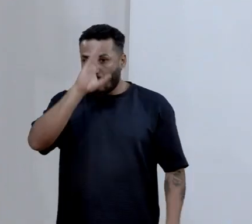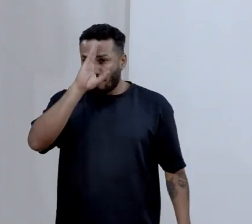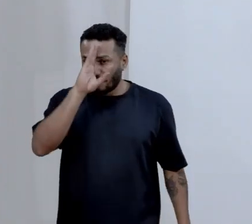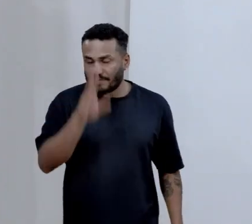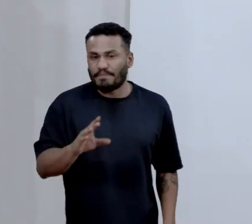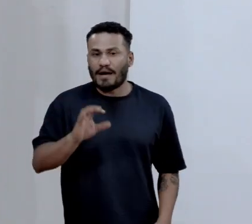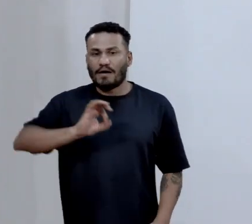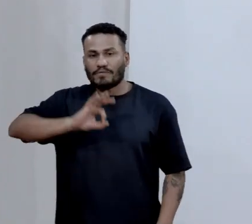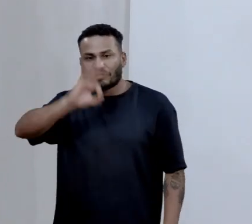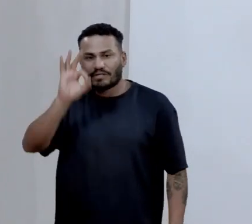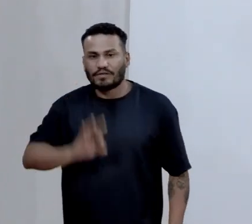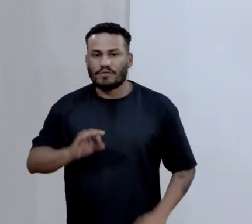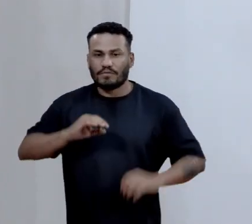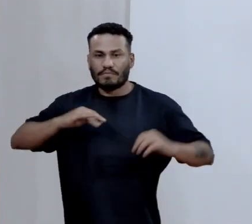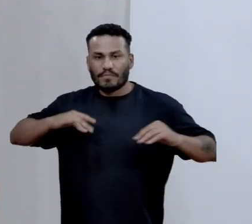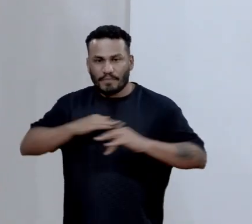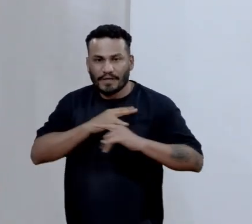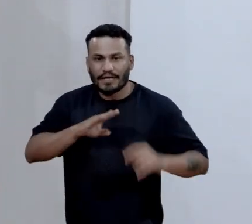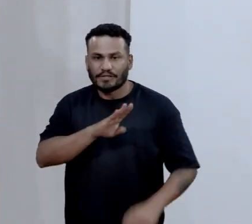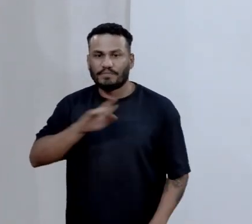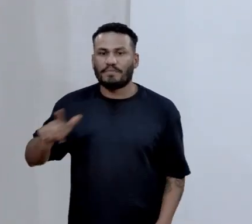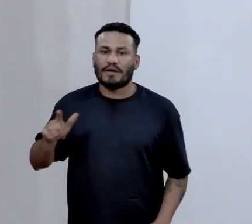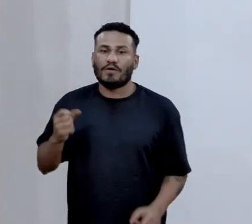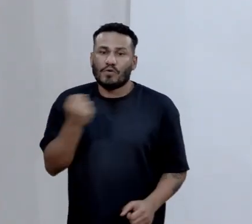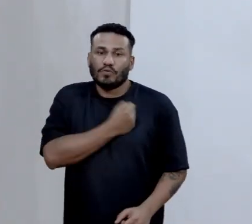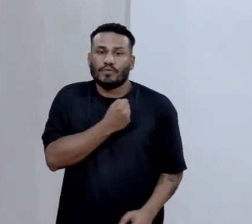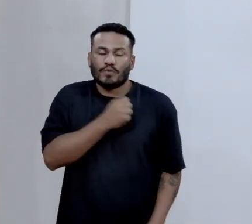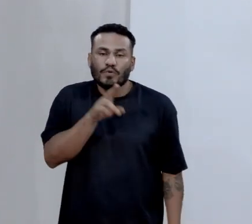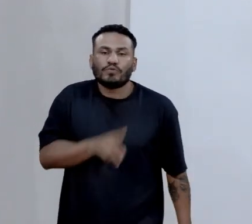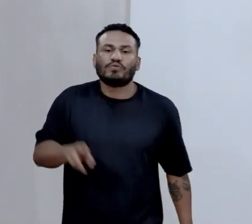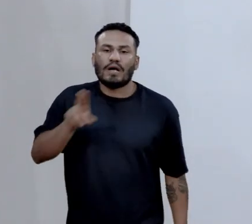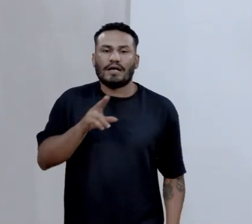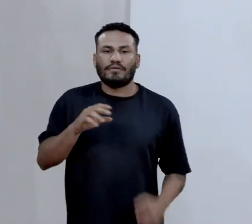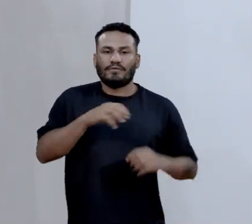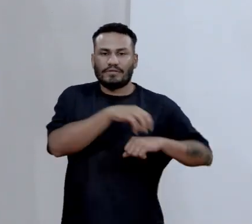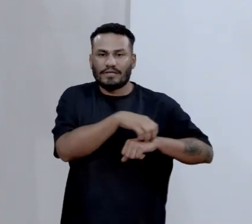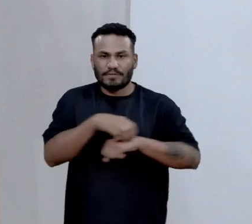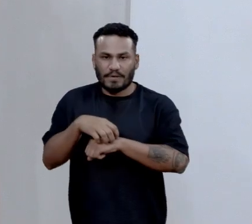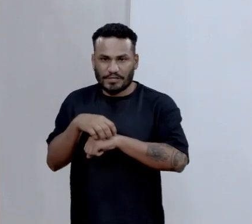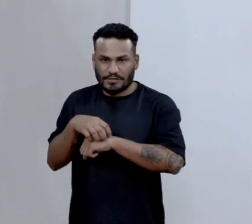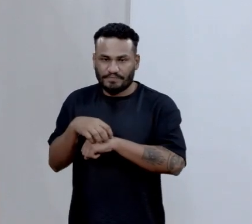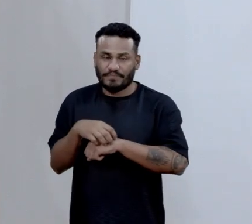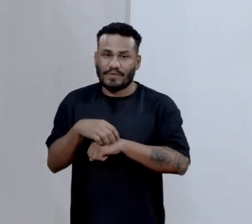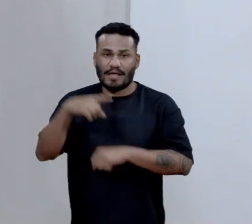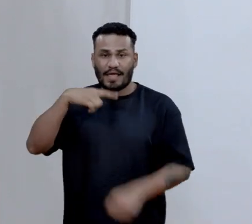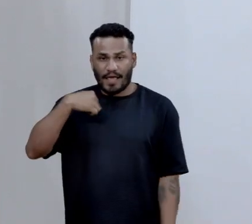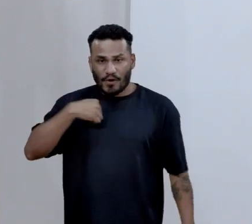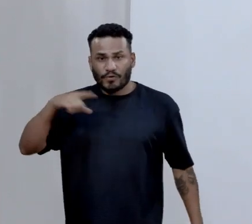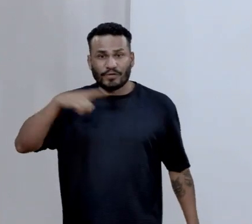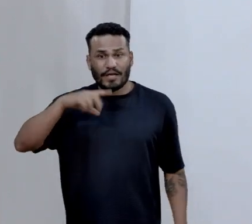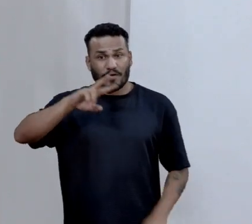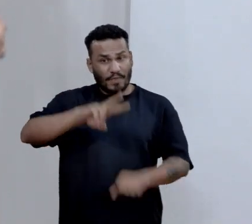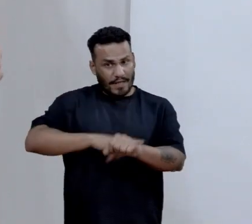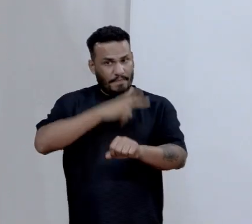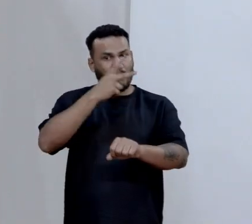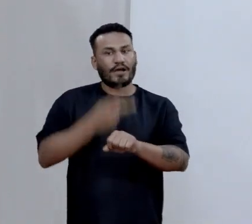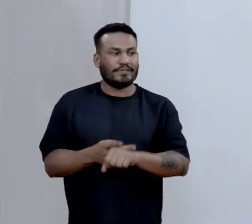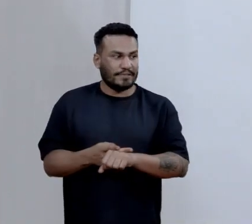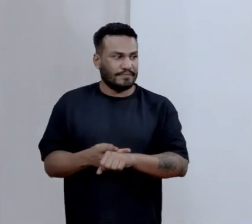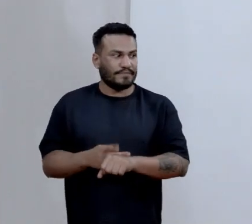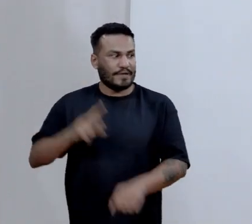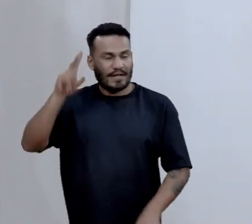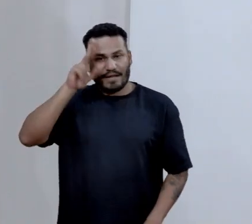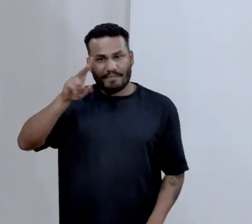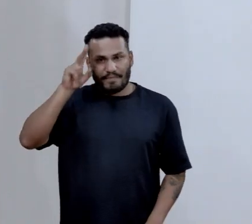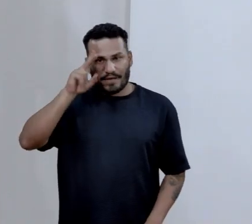principal indicador de mobilidade de Blumenau, o número de usuários no transporte coletivo. E eu tenho aqui uma hipótese, vereador Gilson,